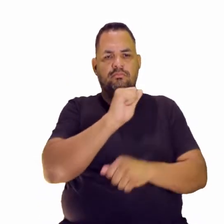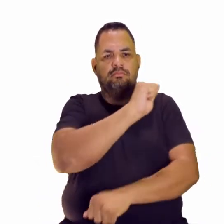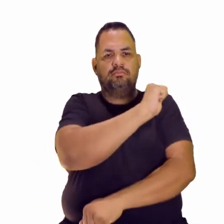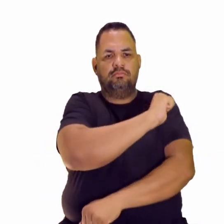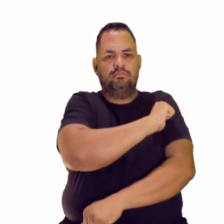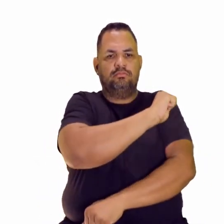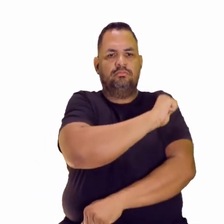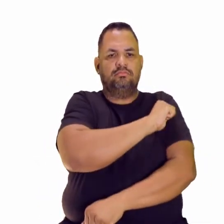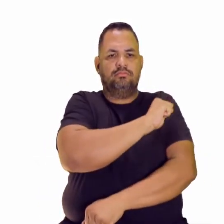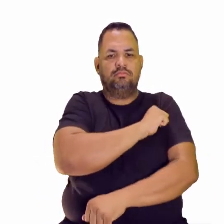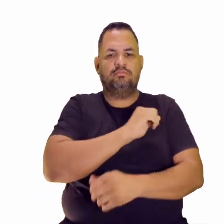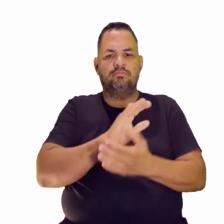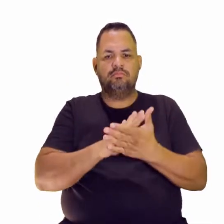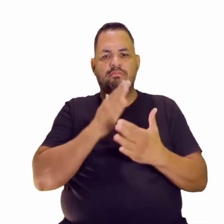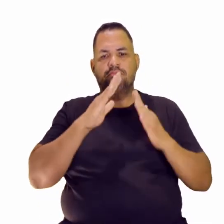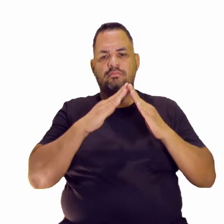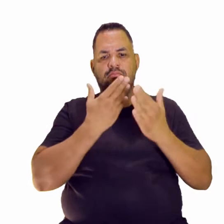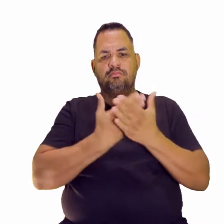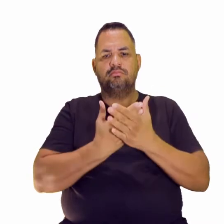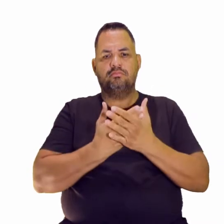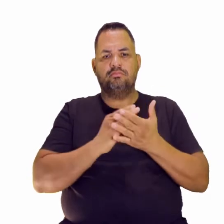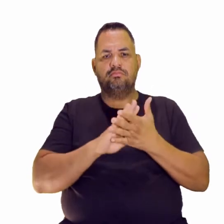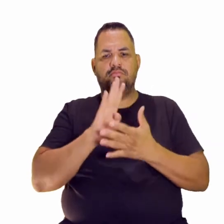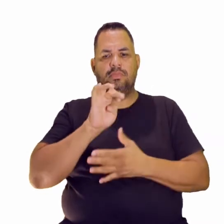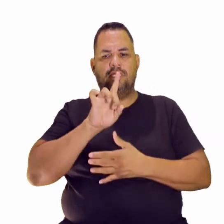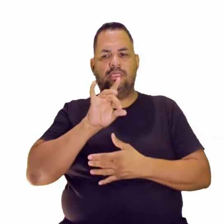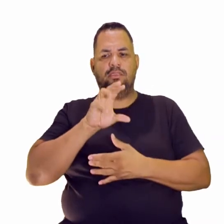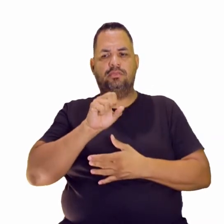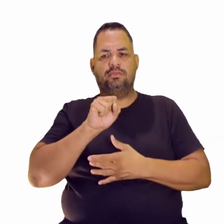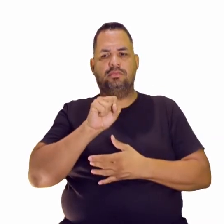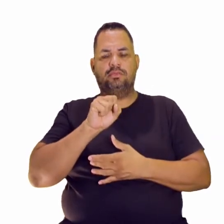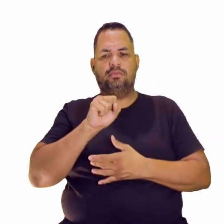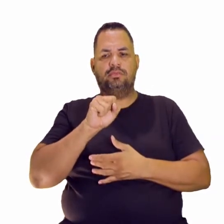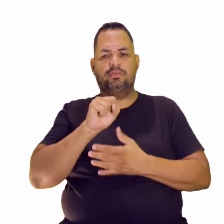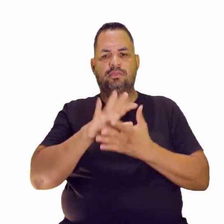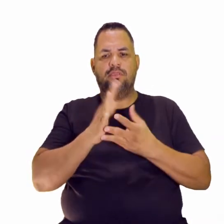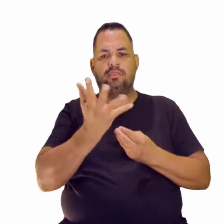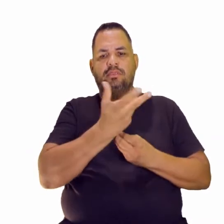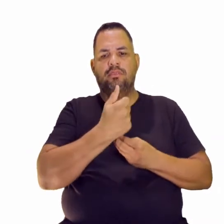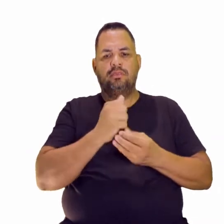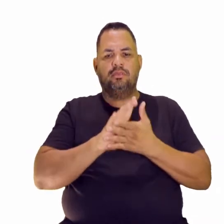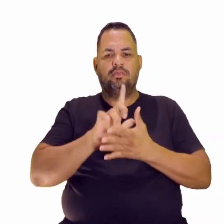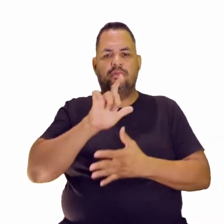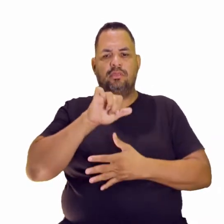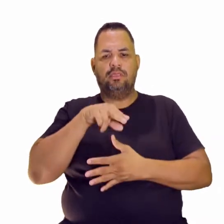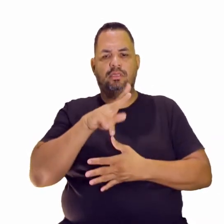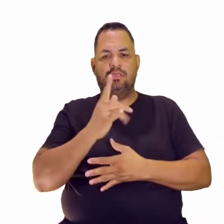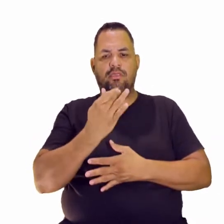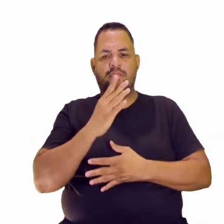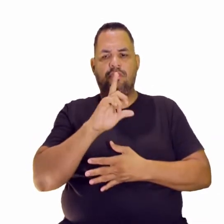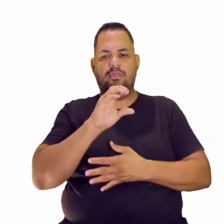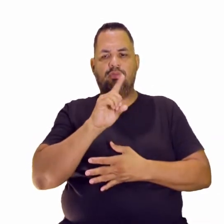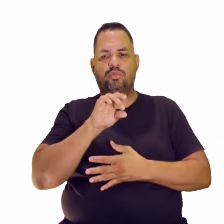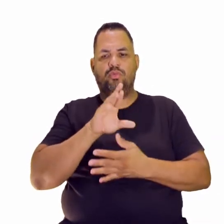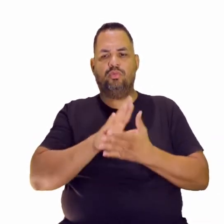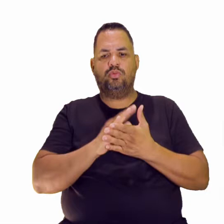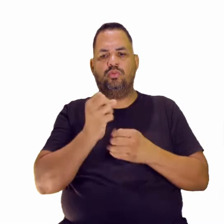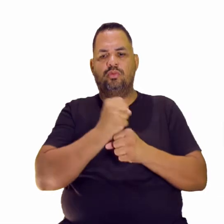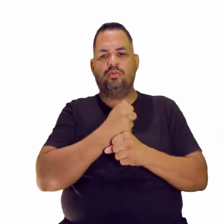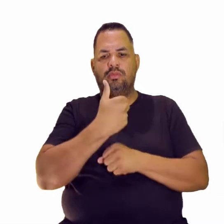lá da Escola de Belas Artes, e ele fez aí O Lenhador, né, em